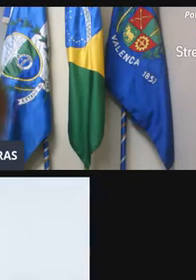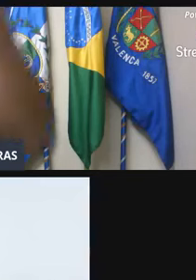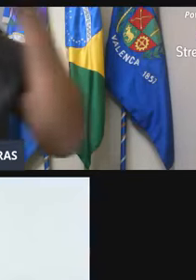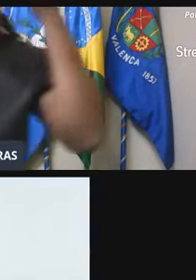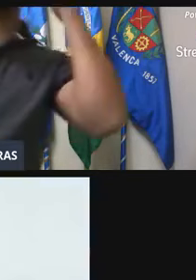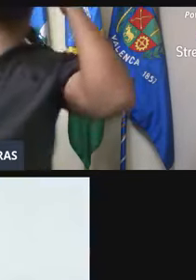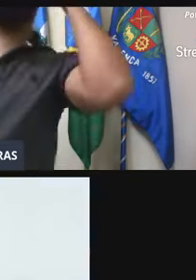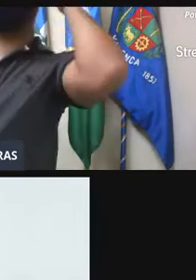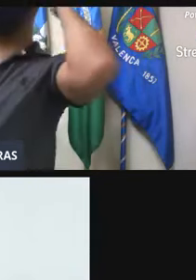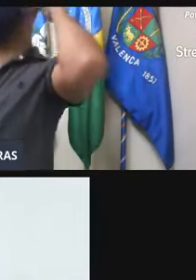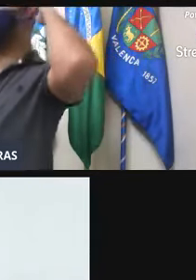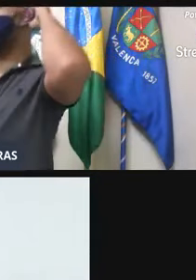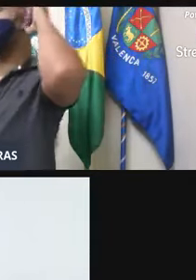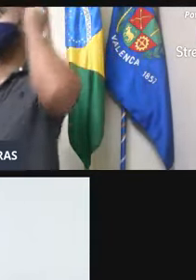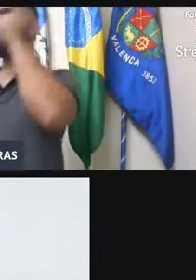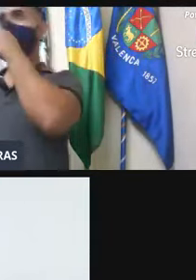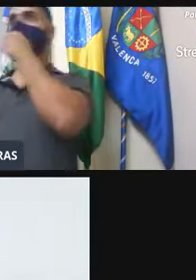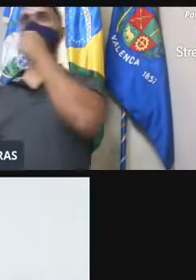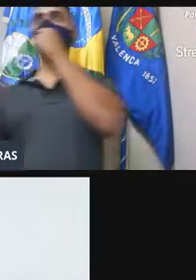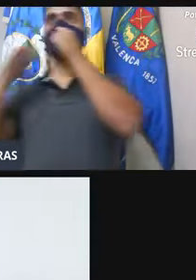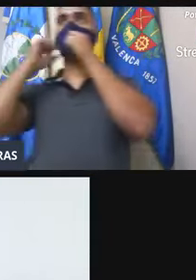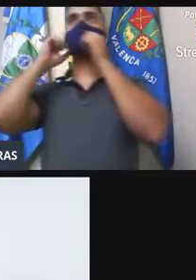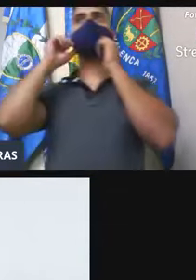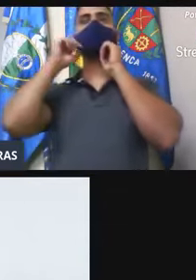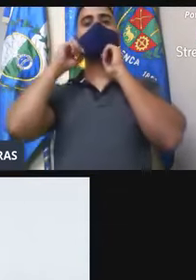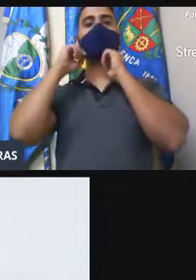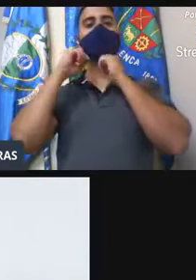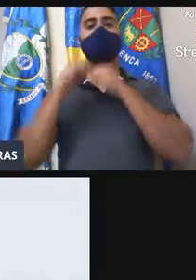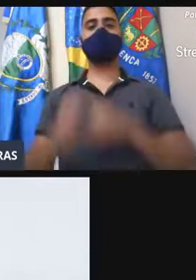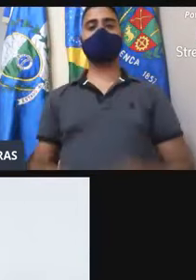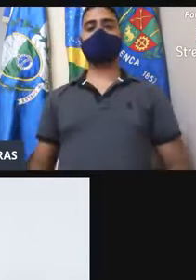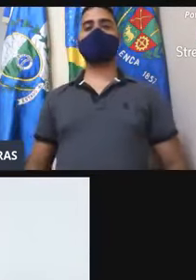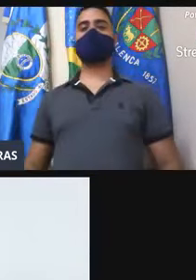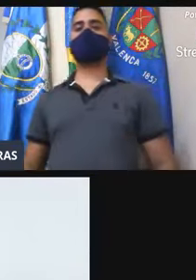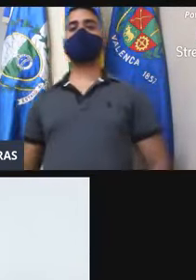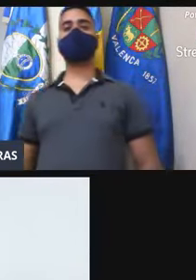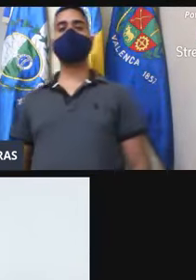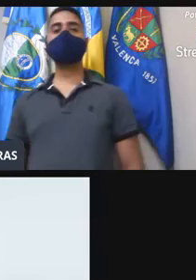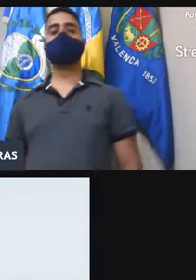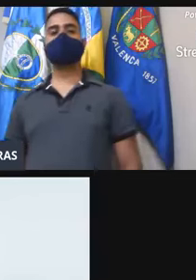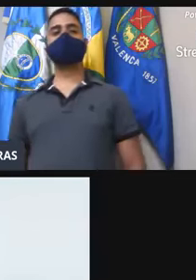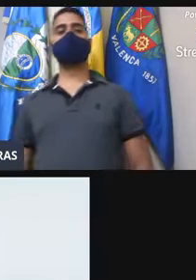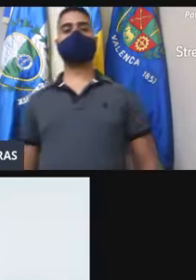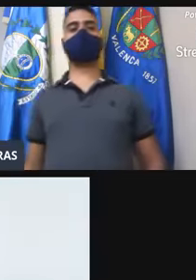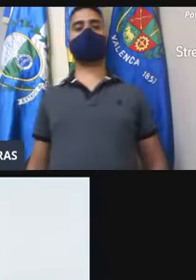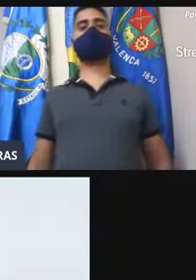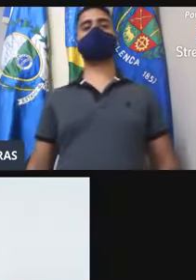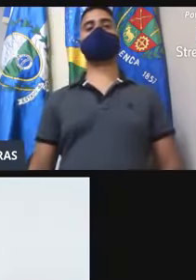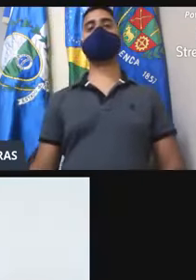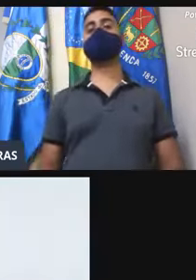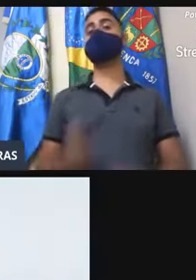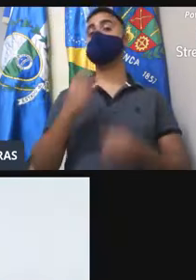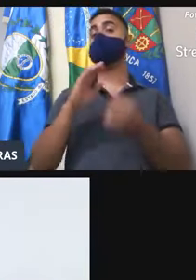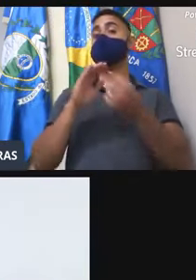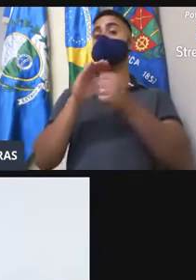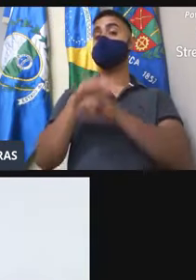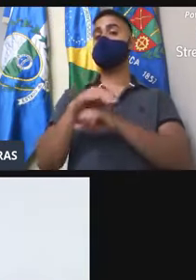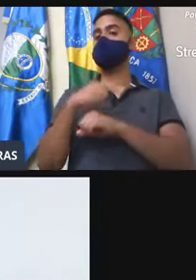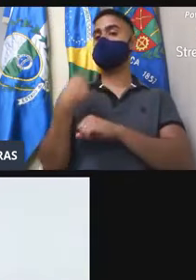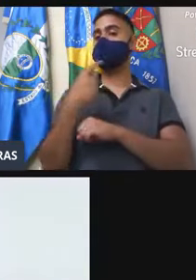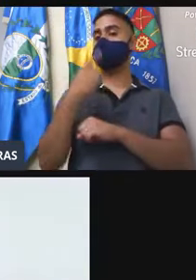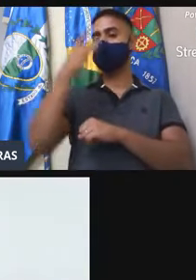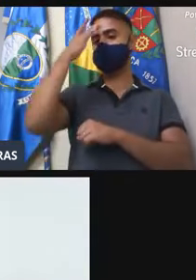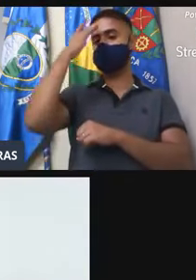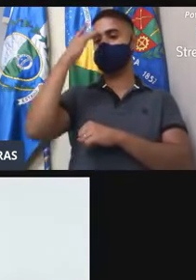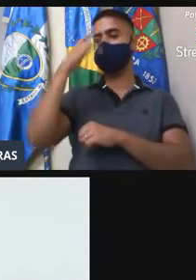nos dá hoje o Paulo ali, o nosso amigo ali da nossa filmagem, e os nossos internautas. Eu quero comentar